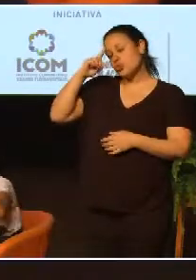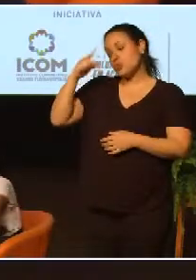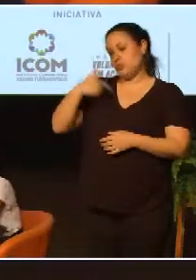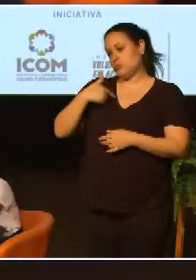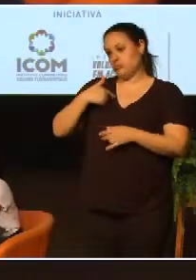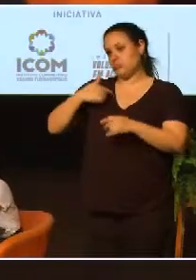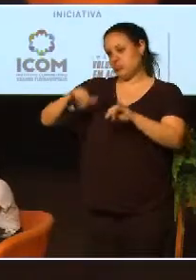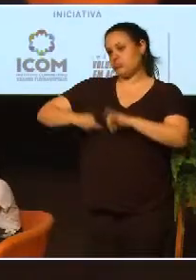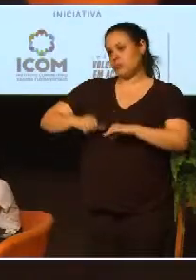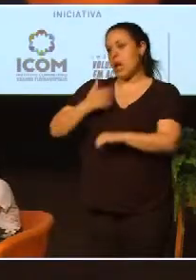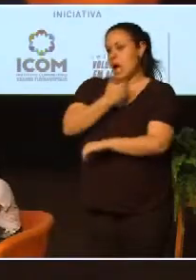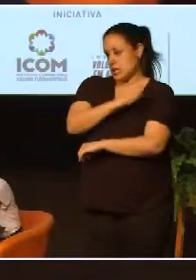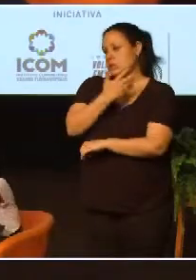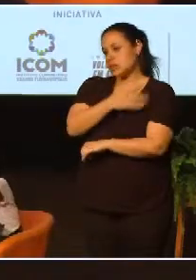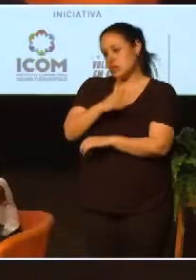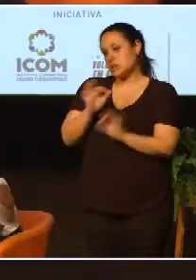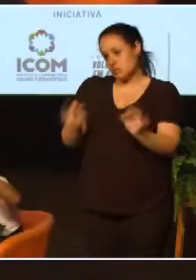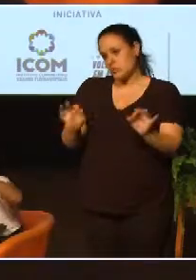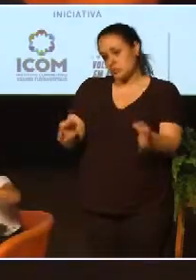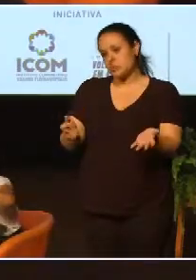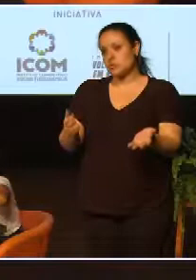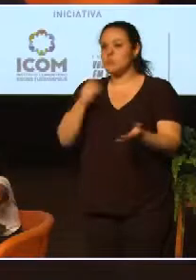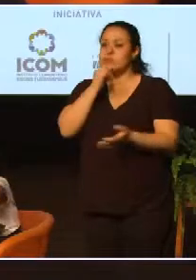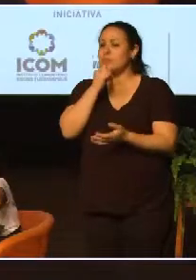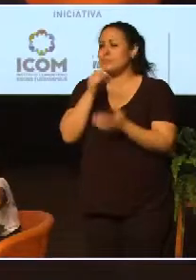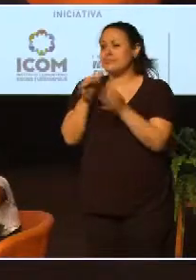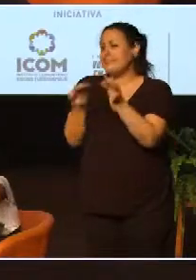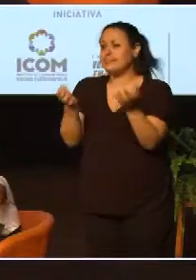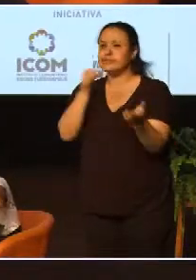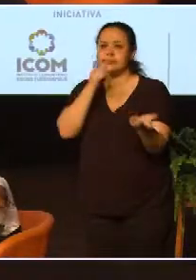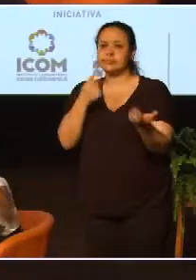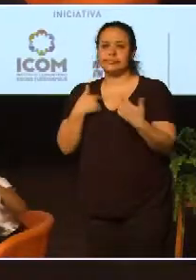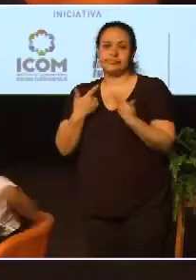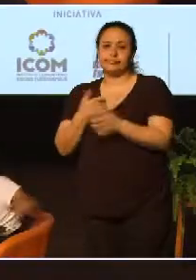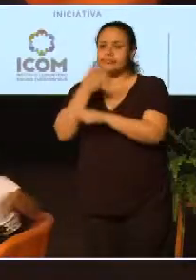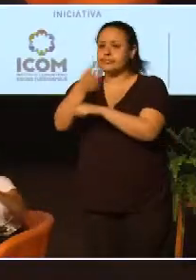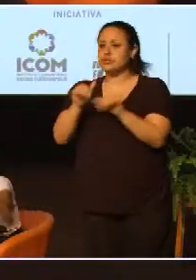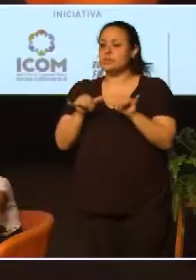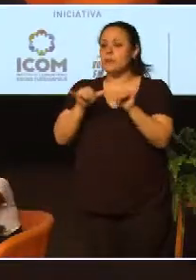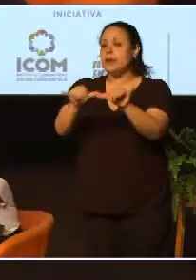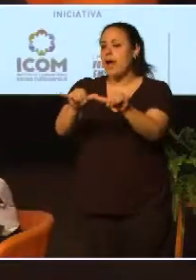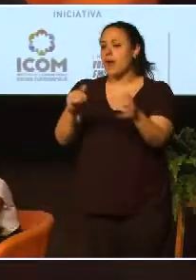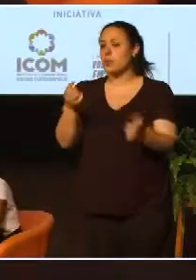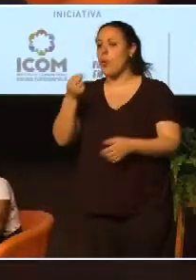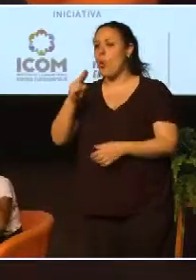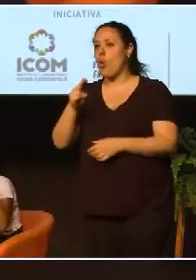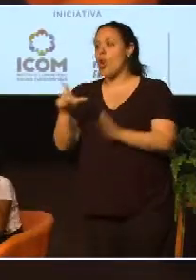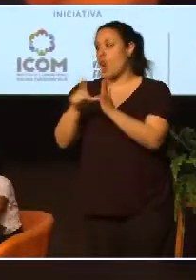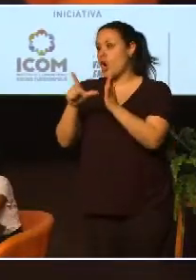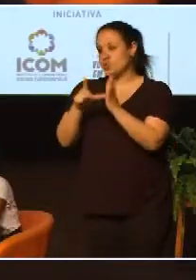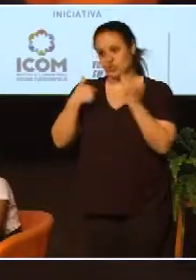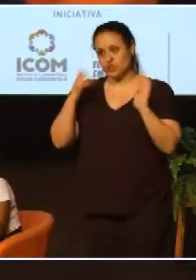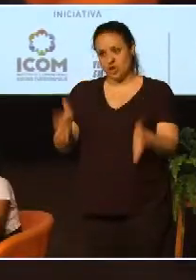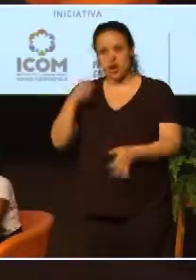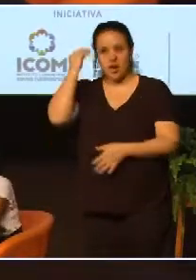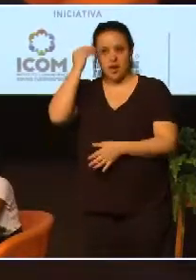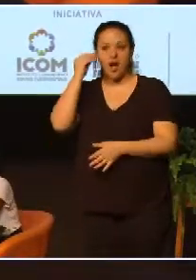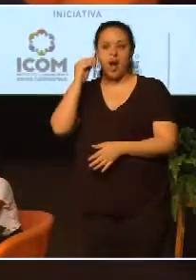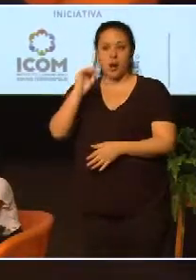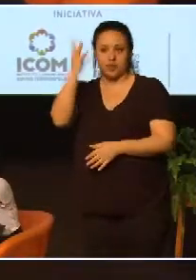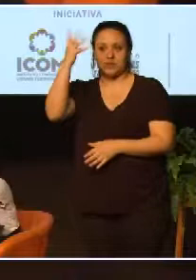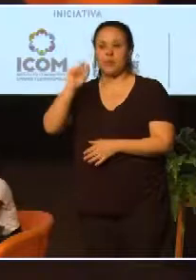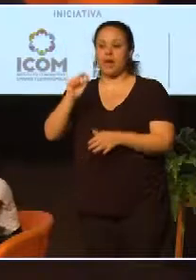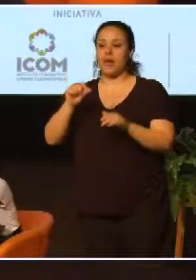lá, vou no supermercado e aí, ou sei lá, vou numa loja, o cara fica andando atrás de mim, não sai de trás de mim e